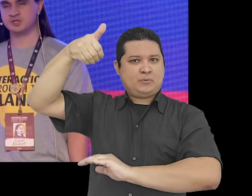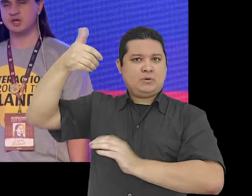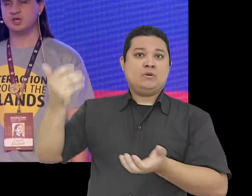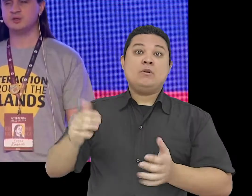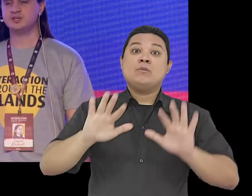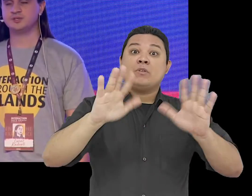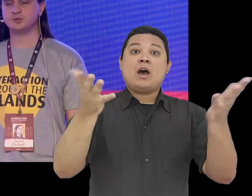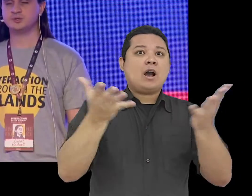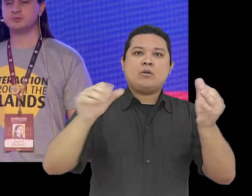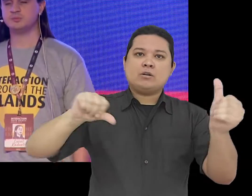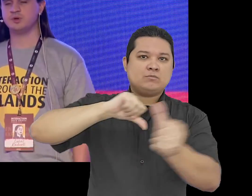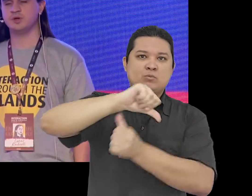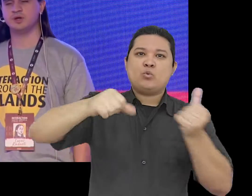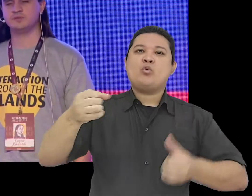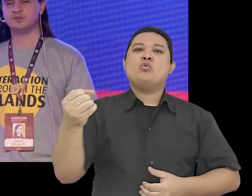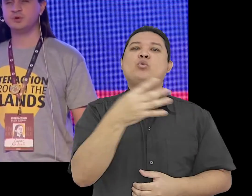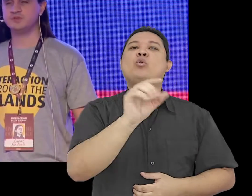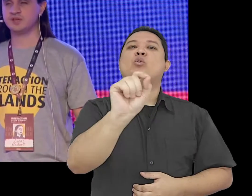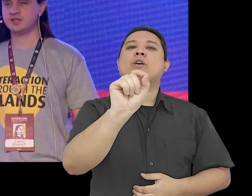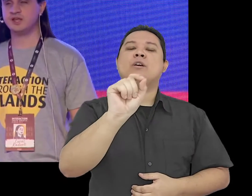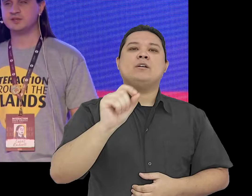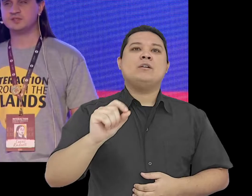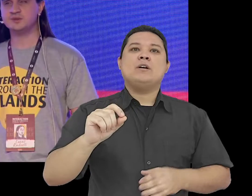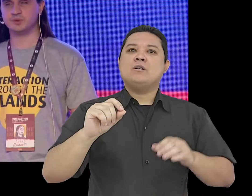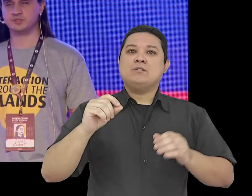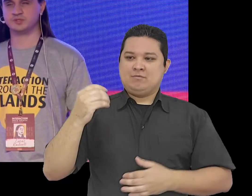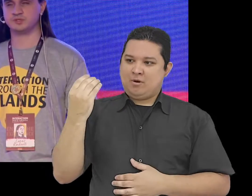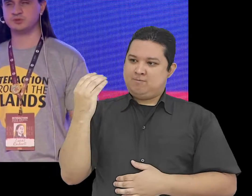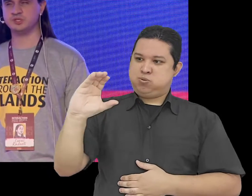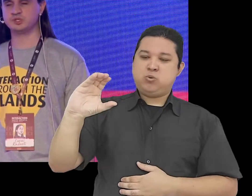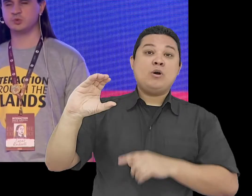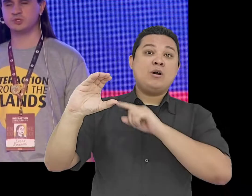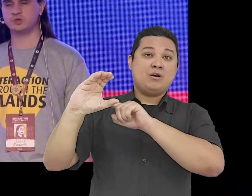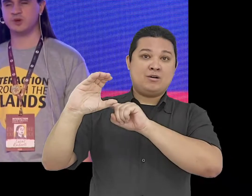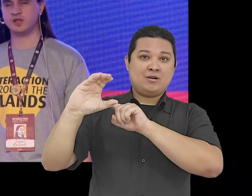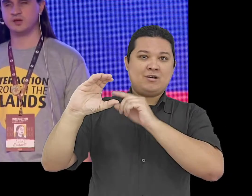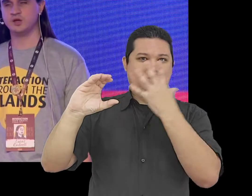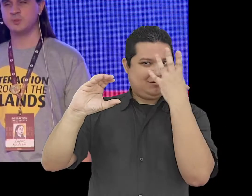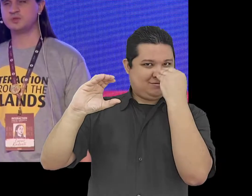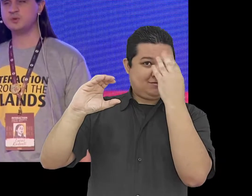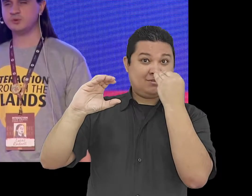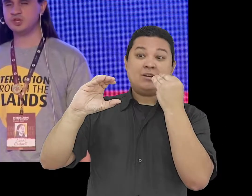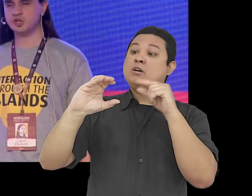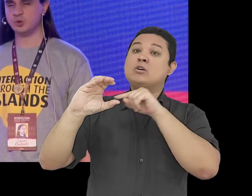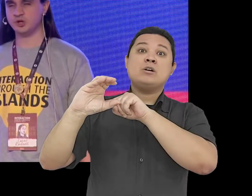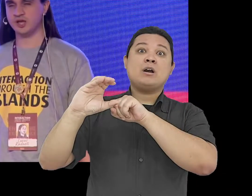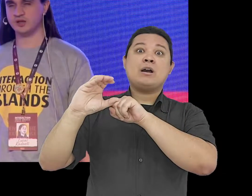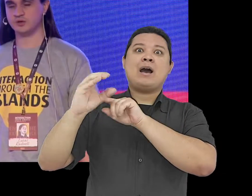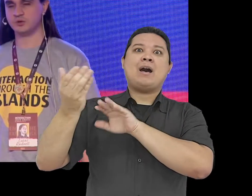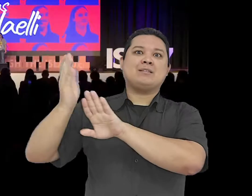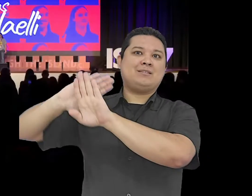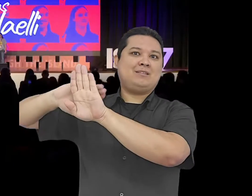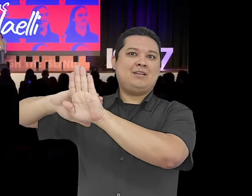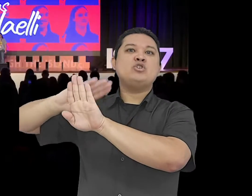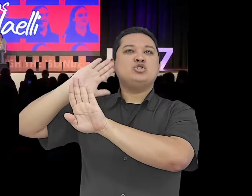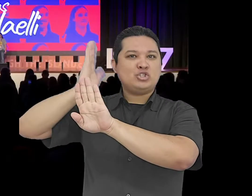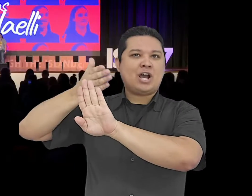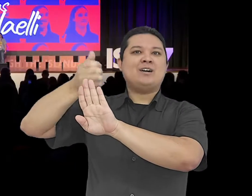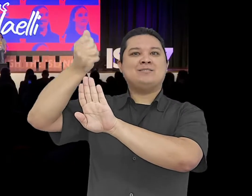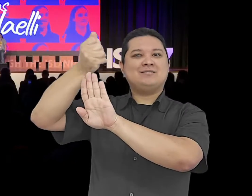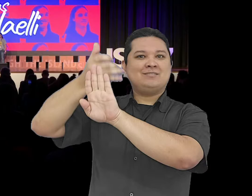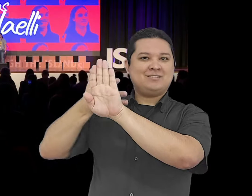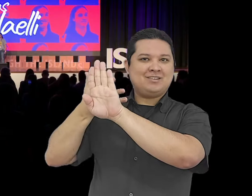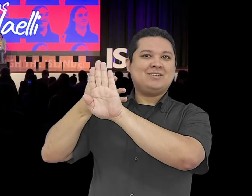da imagem. E eu achei essa solução, você pode ver que ela é simples, assim, quando a gente discute sobre ela, mas como que alguém chegou nela? Como que alguém